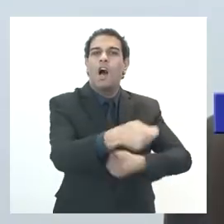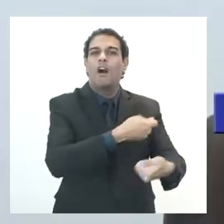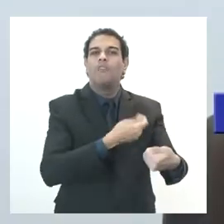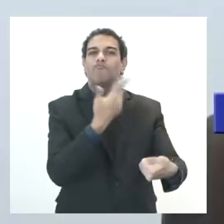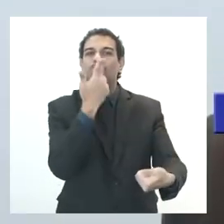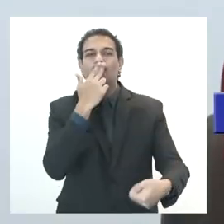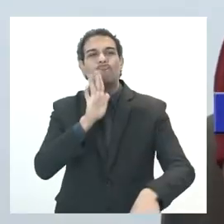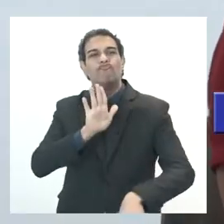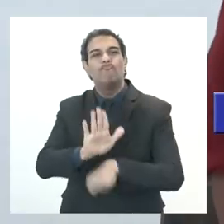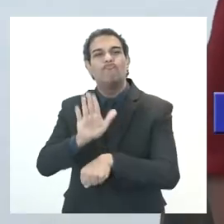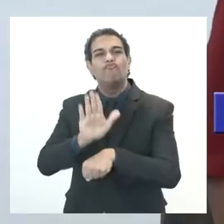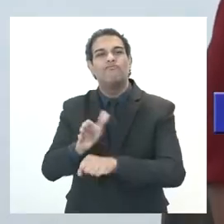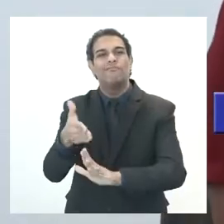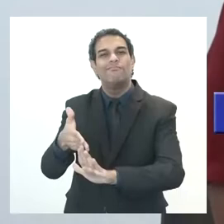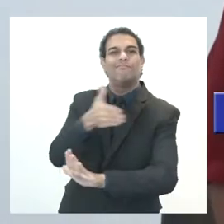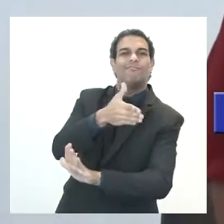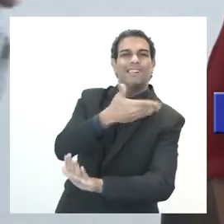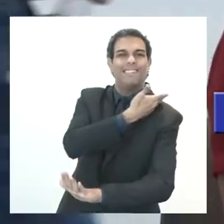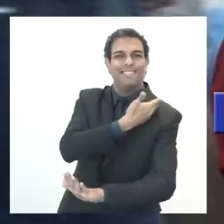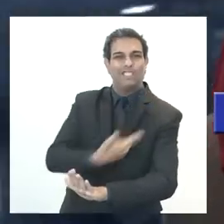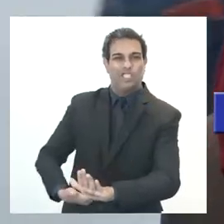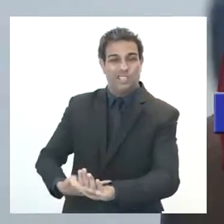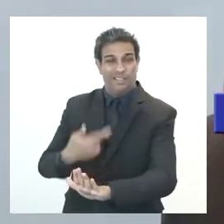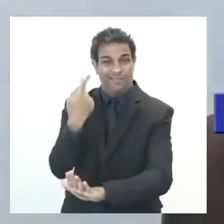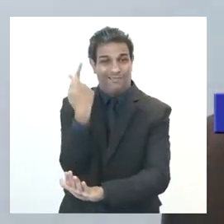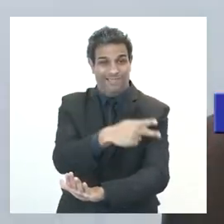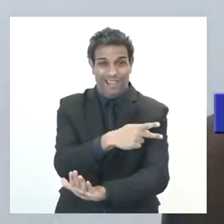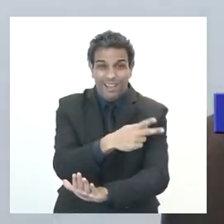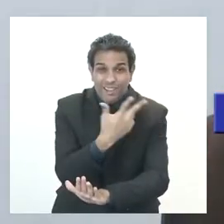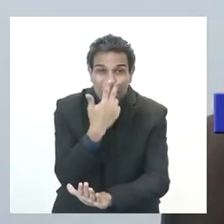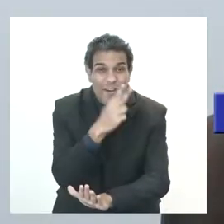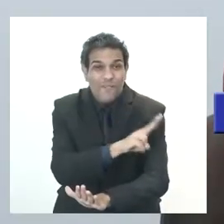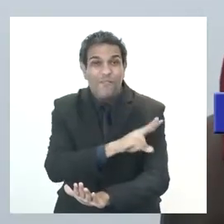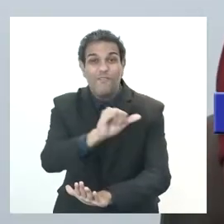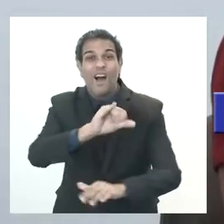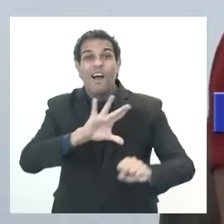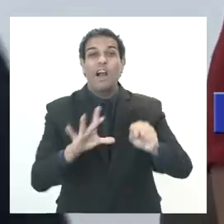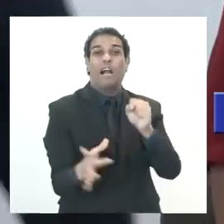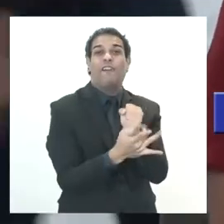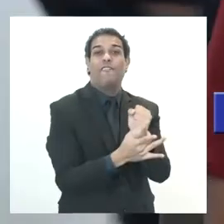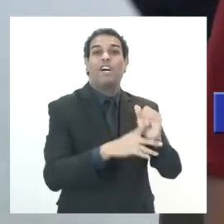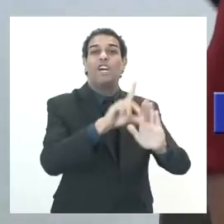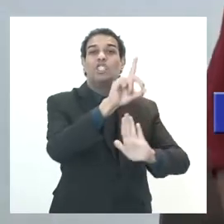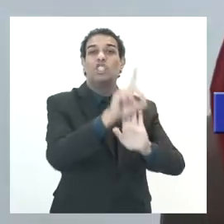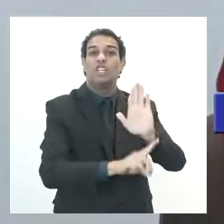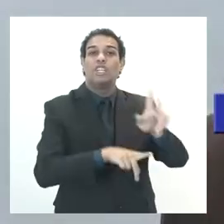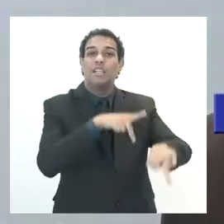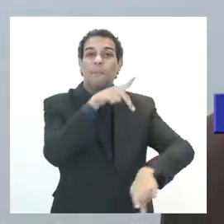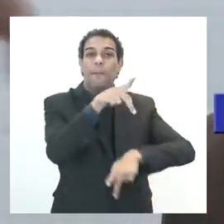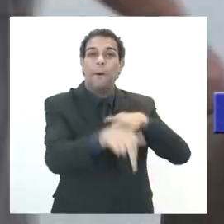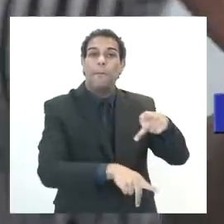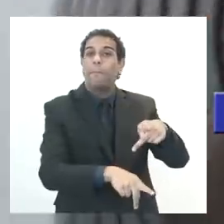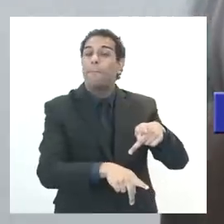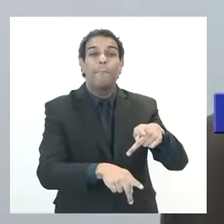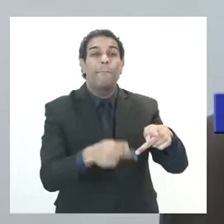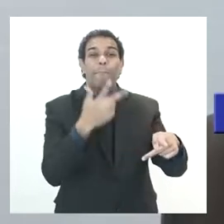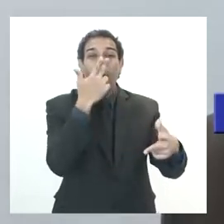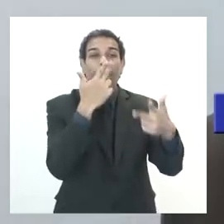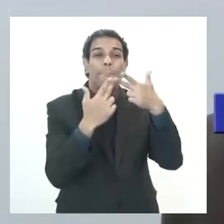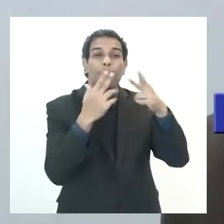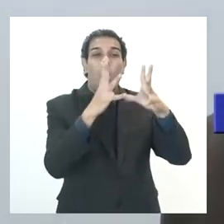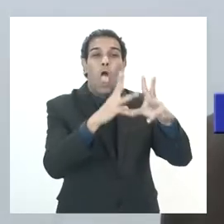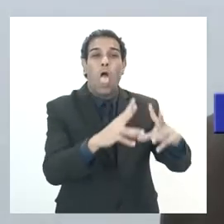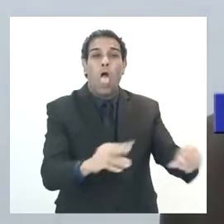para que tudo que o estado é o que deveria ser que é garantidor de direitos da população e seja destruído